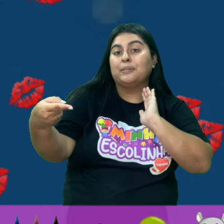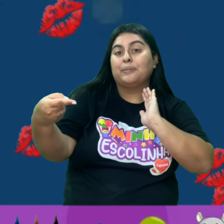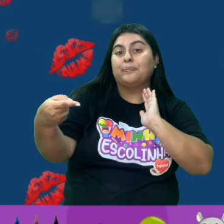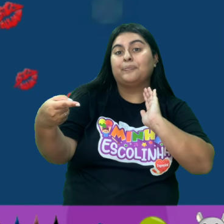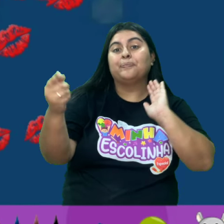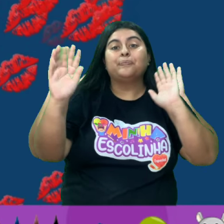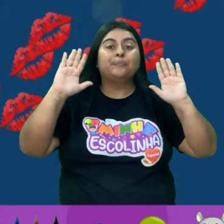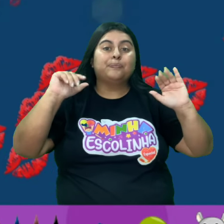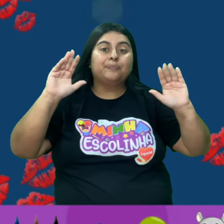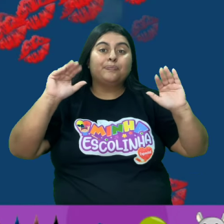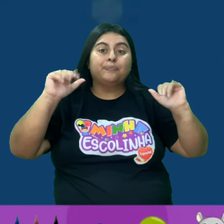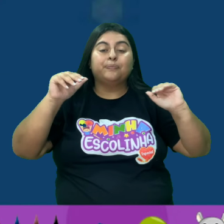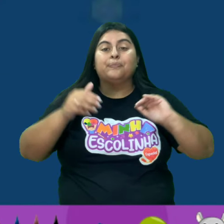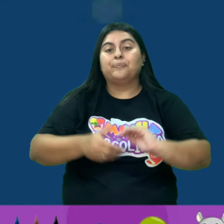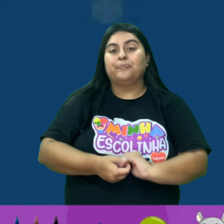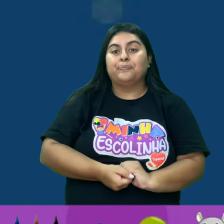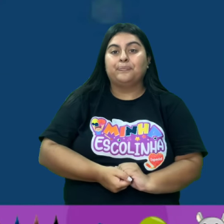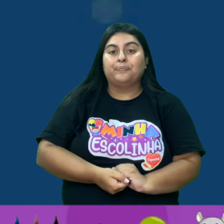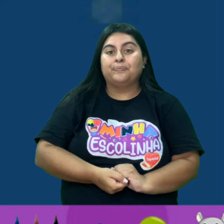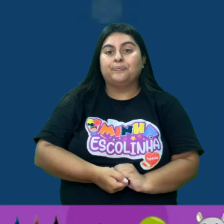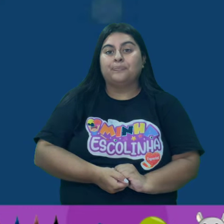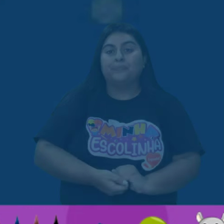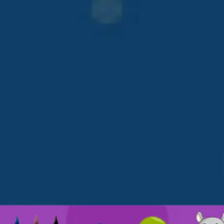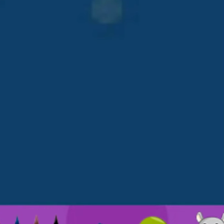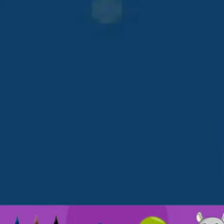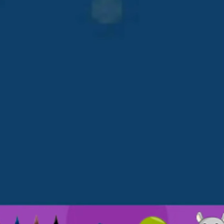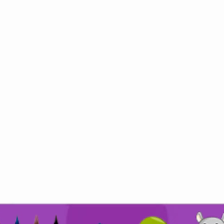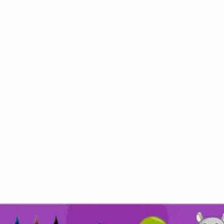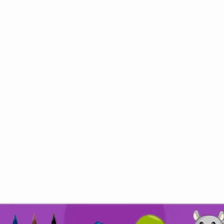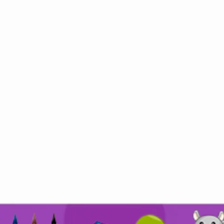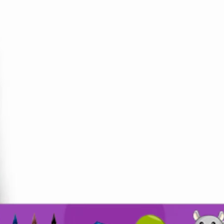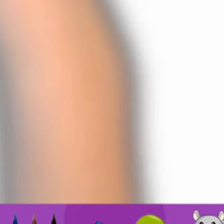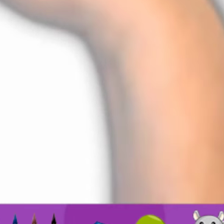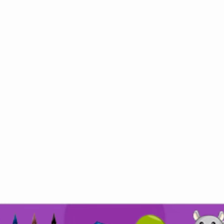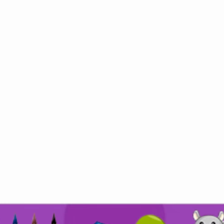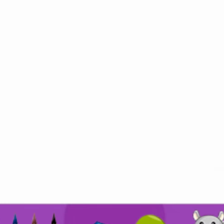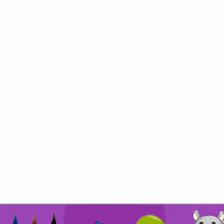até a próxima, hein? Tchau!